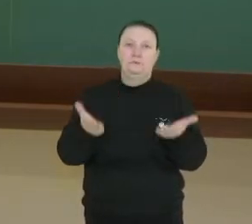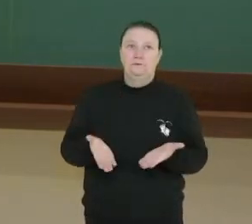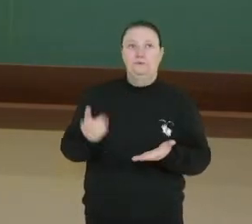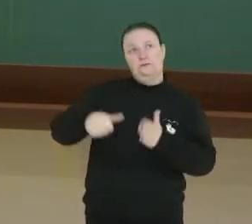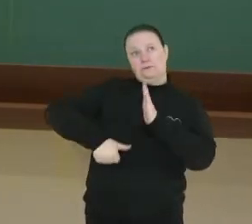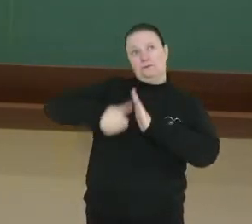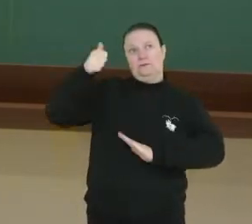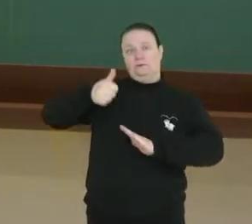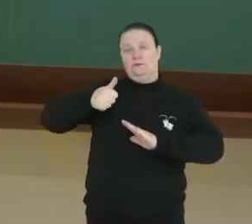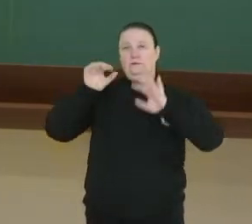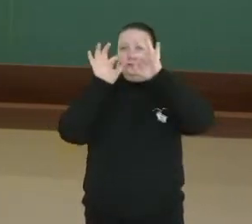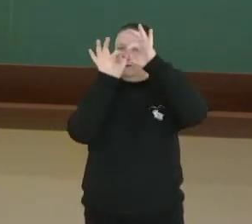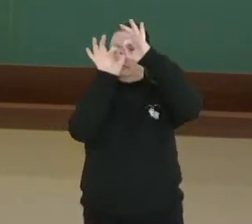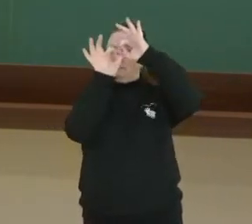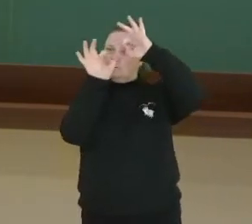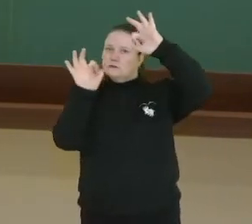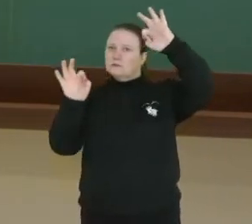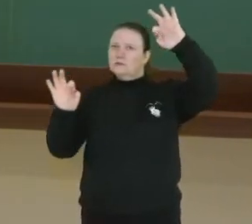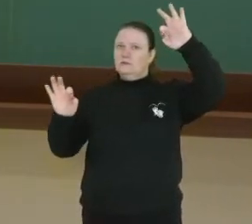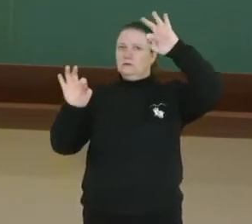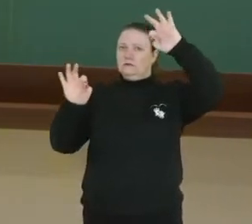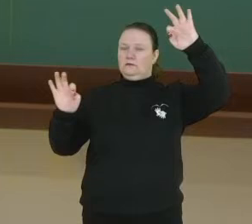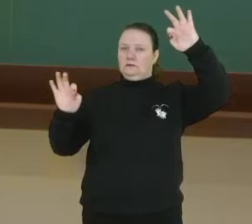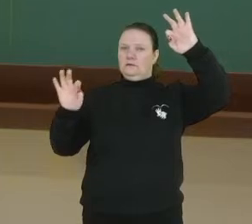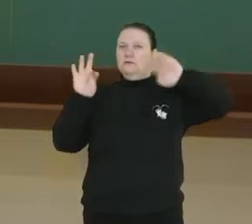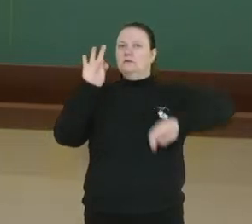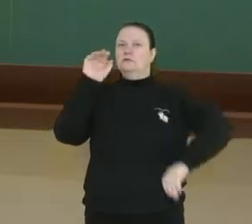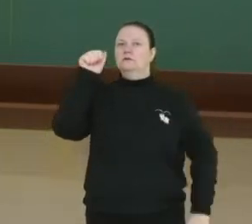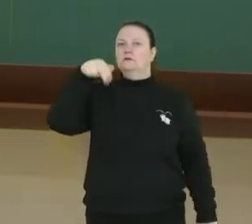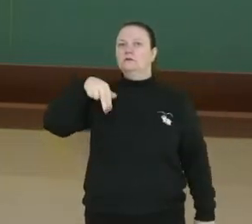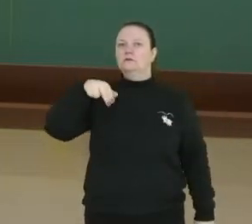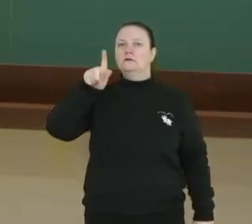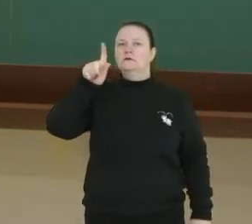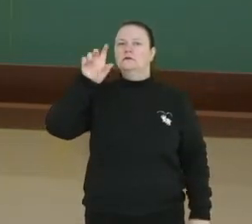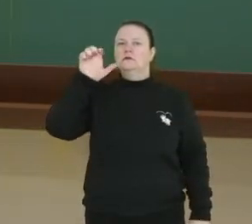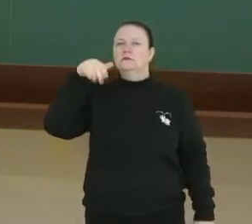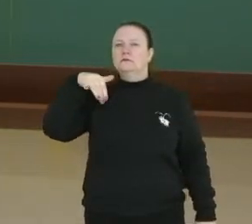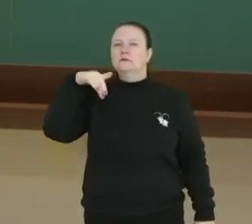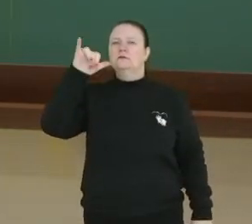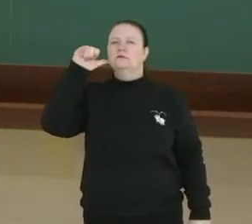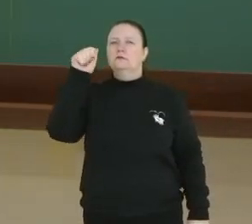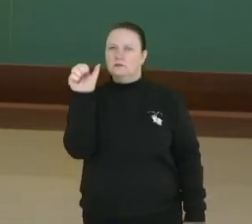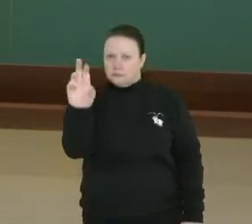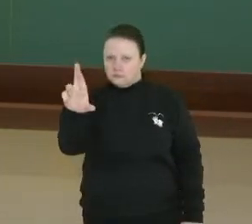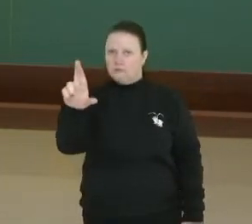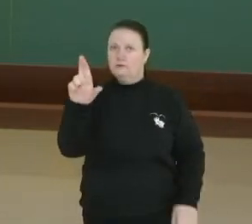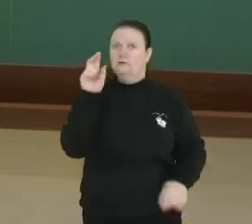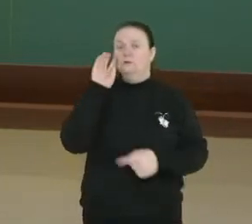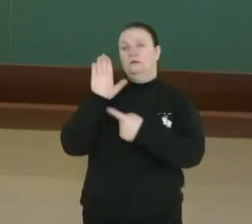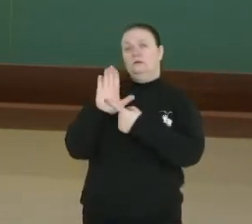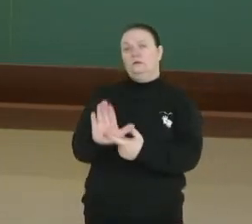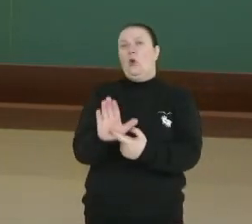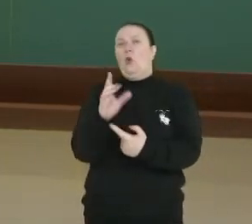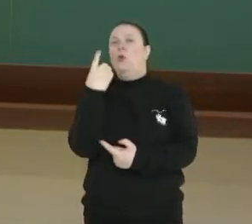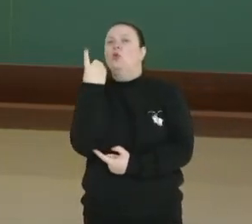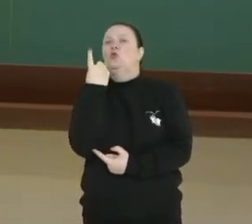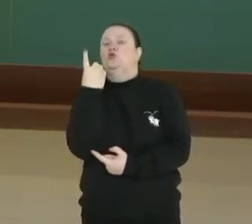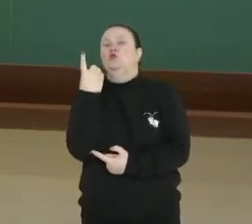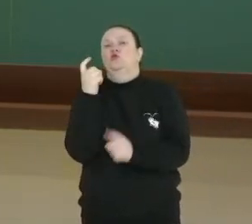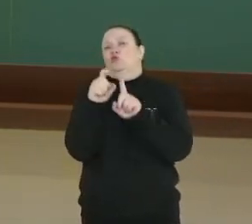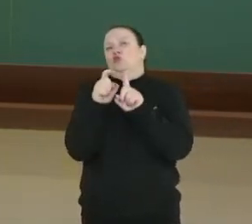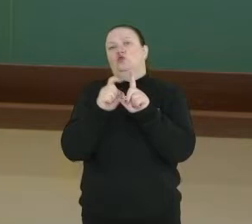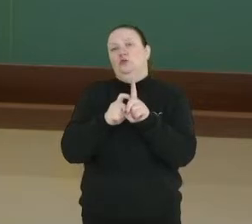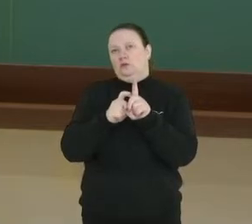é quando a reta vai tangenciar a circunferência. Obviamente, aqui está mostrando uma posição